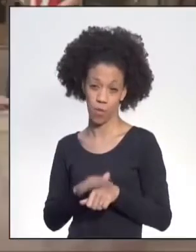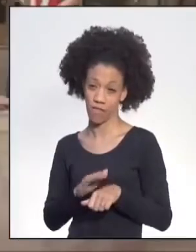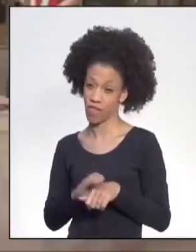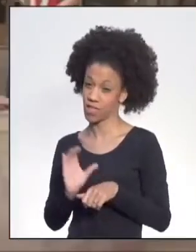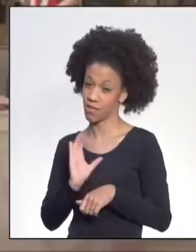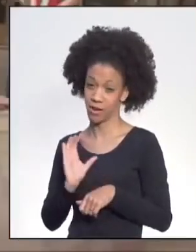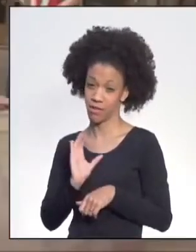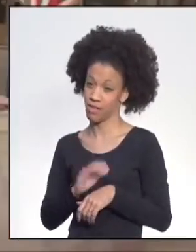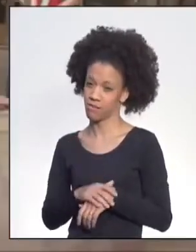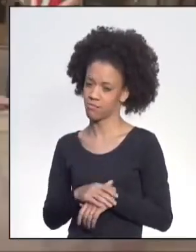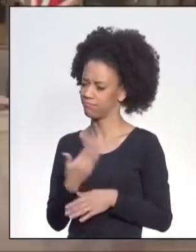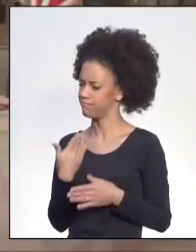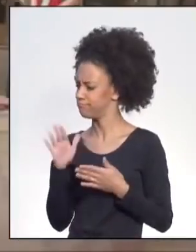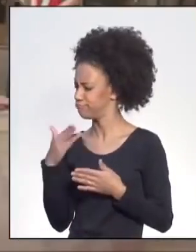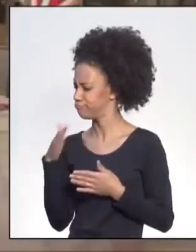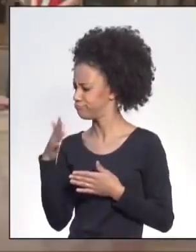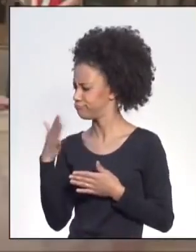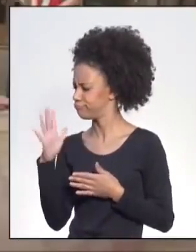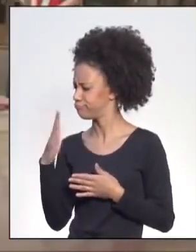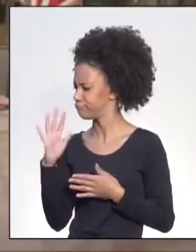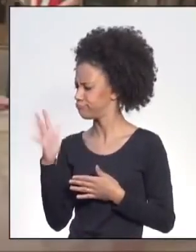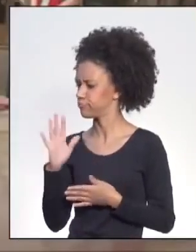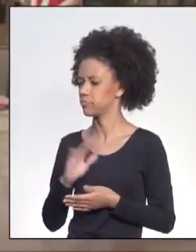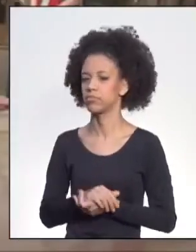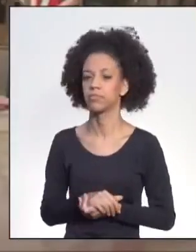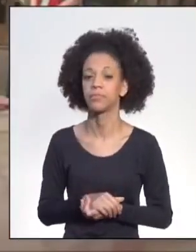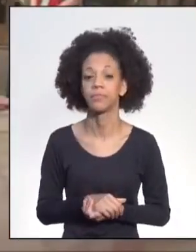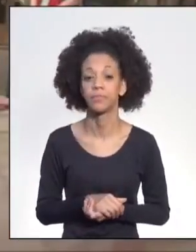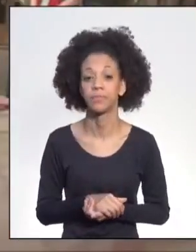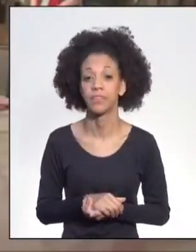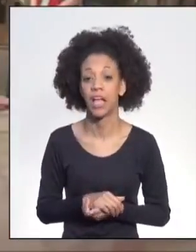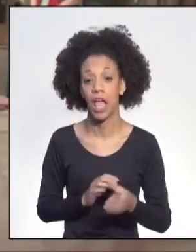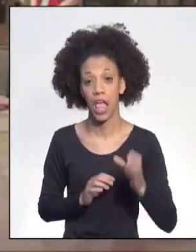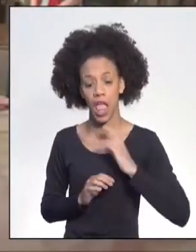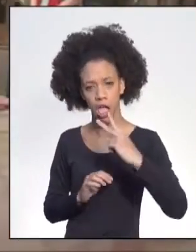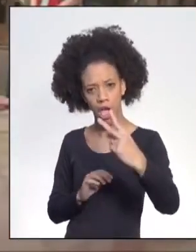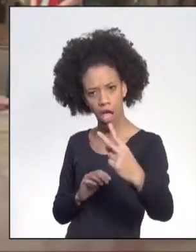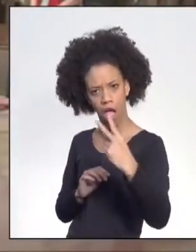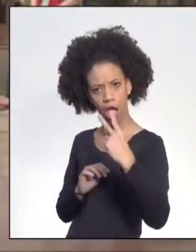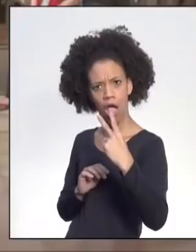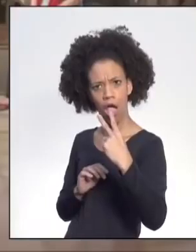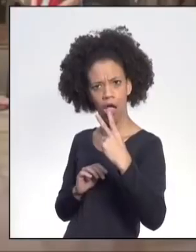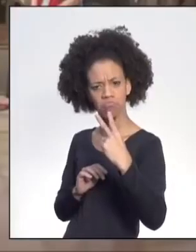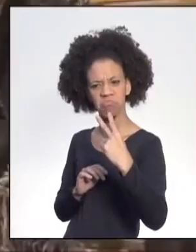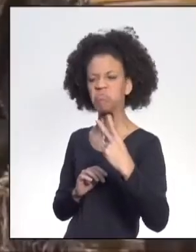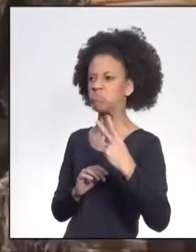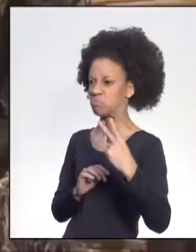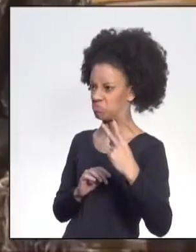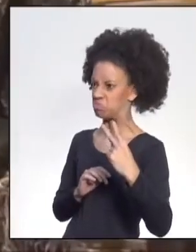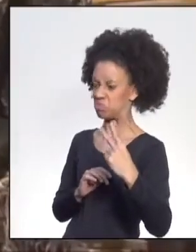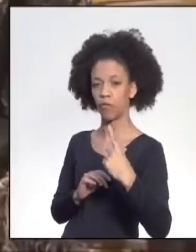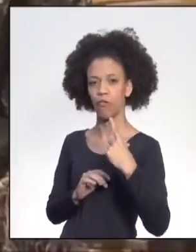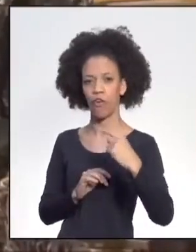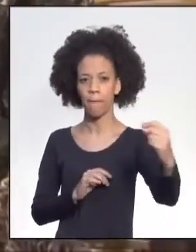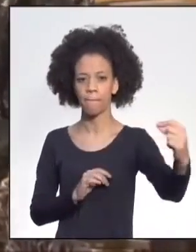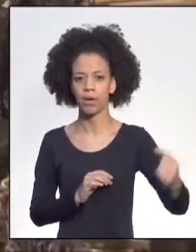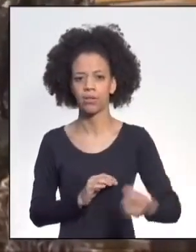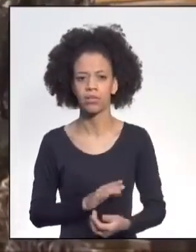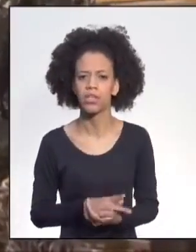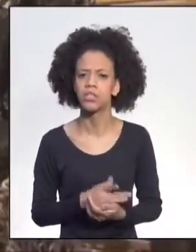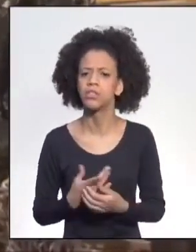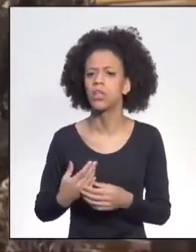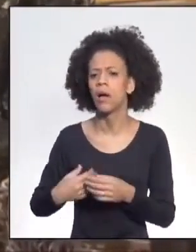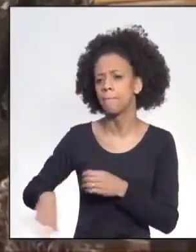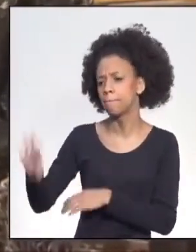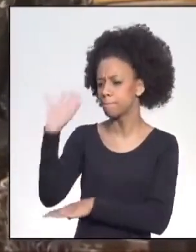riqueza. Va-t'en. Pode ir embora. La richesse se fâche et elle s'en va. E a riqueza ficou bem contrariada e foi embora. Le voyageur était assis O viajante